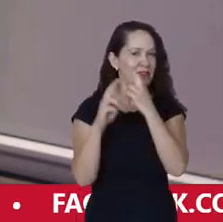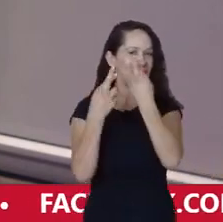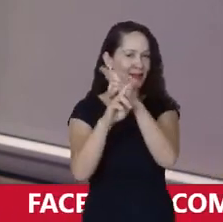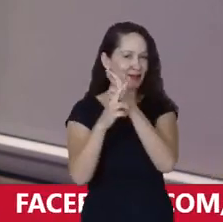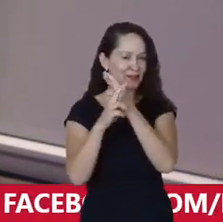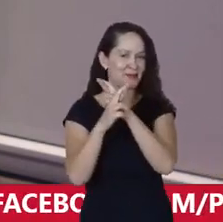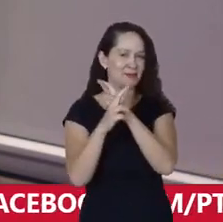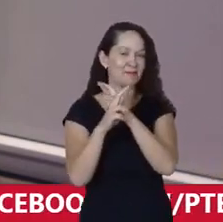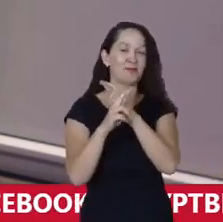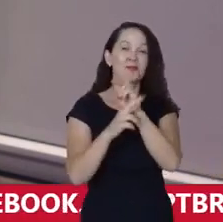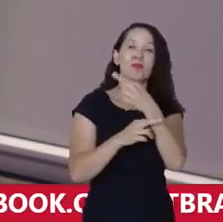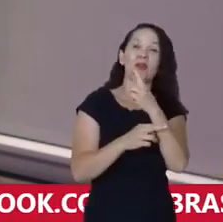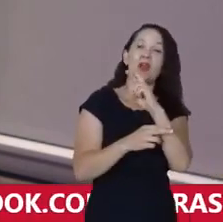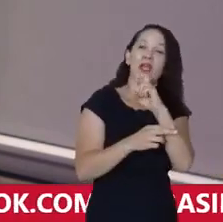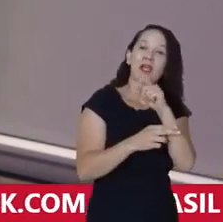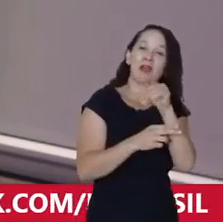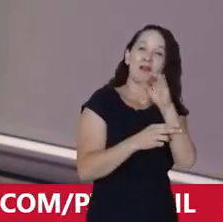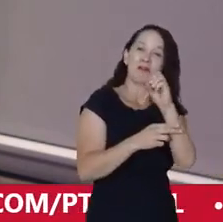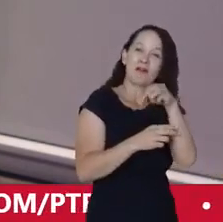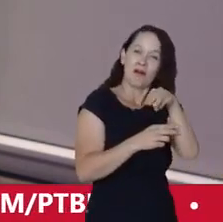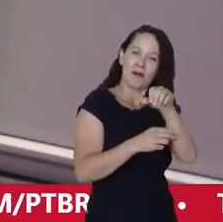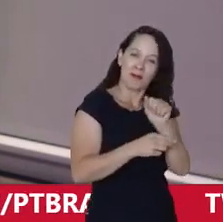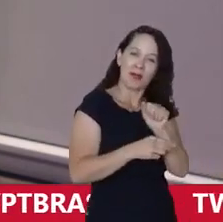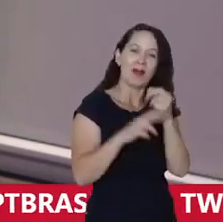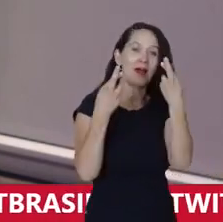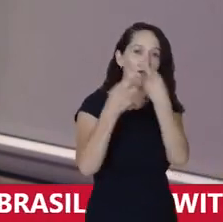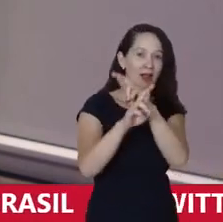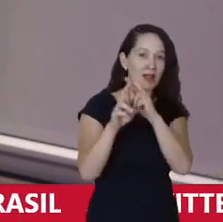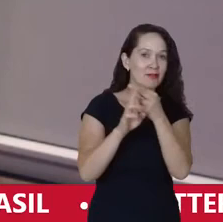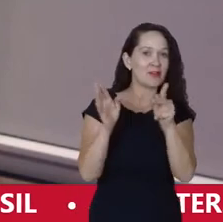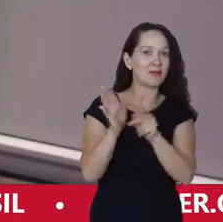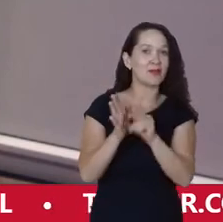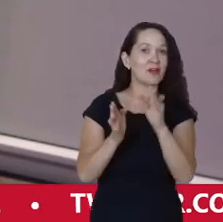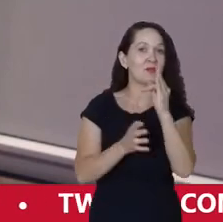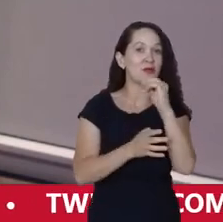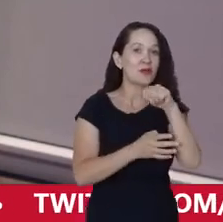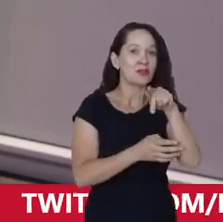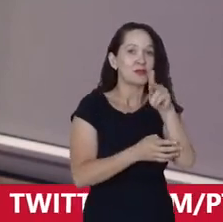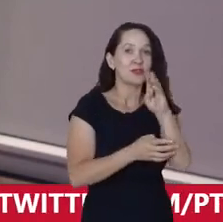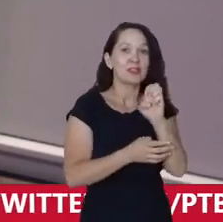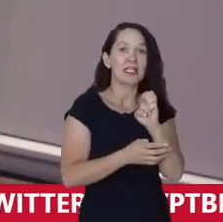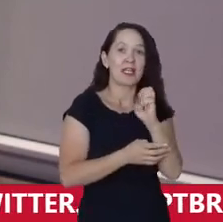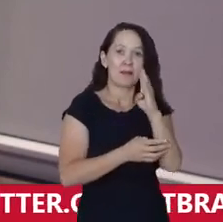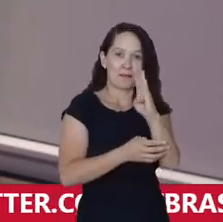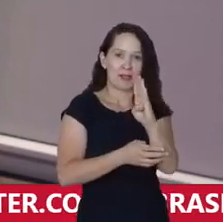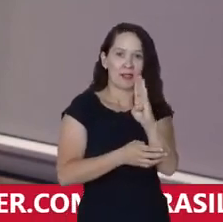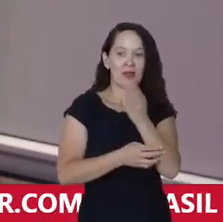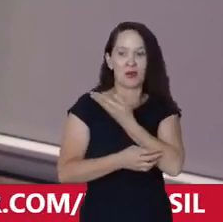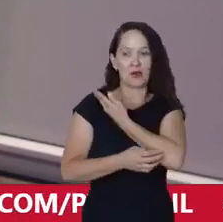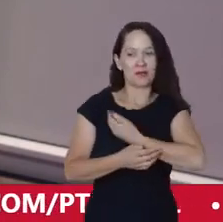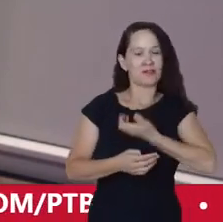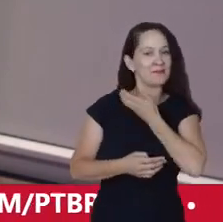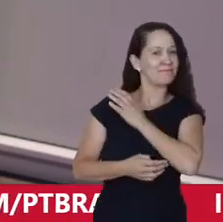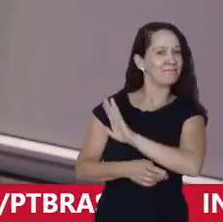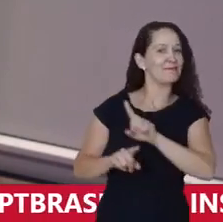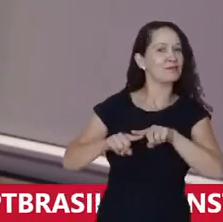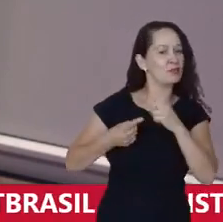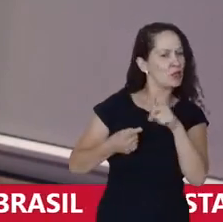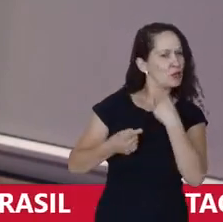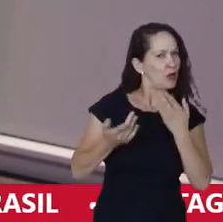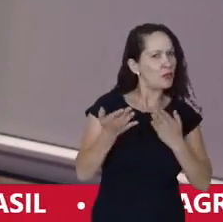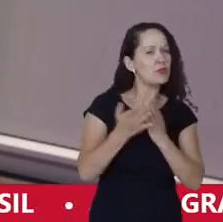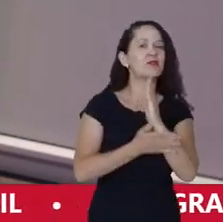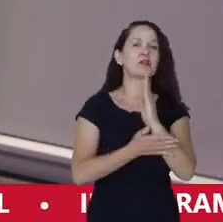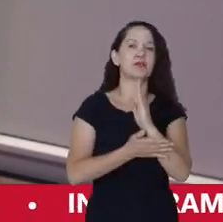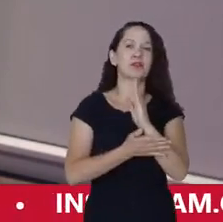a reforma do Fundeb. Esta que o governo Bolsonaro não queria, mas que nós aprovamos e colocamos um Fundeb